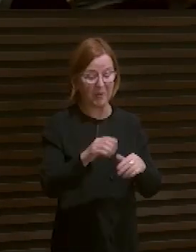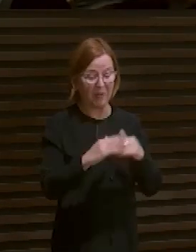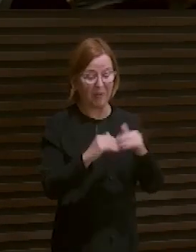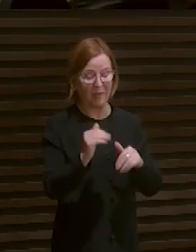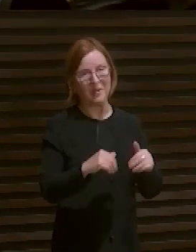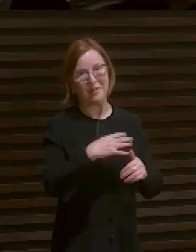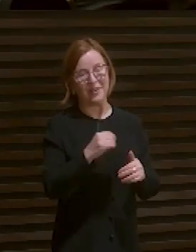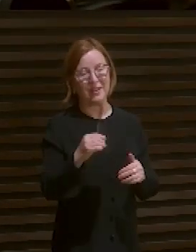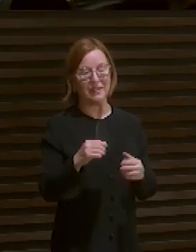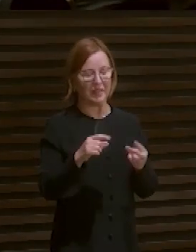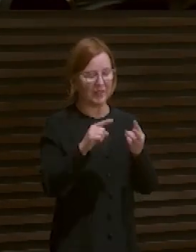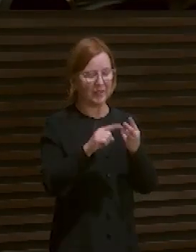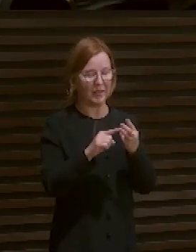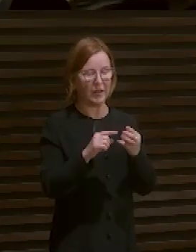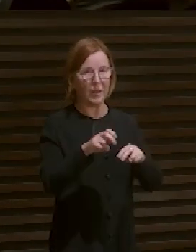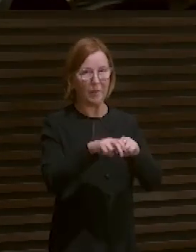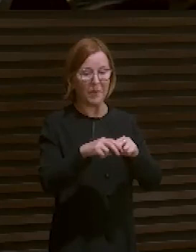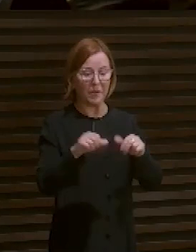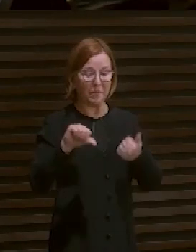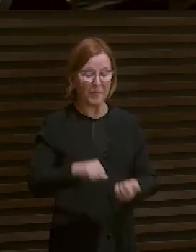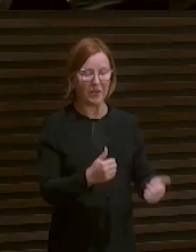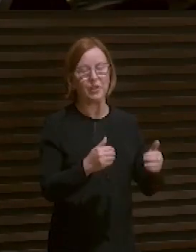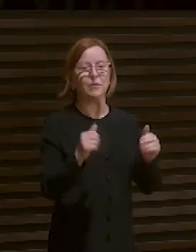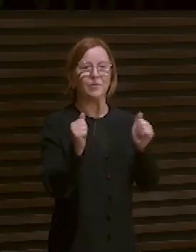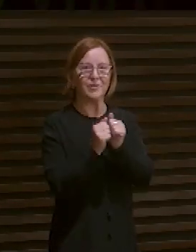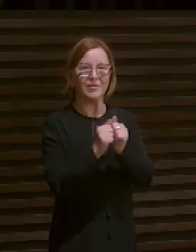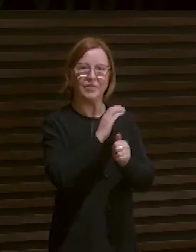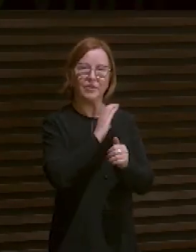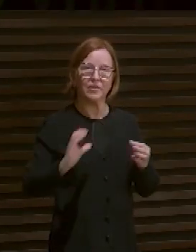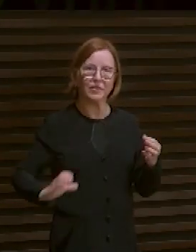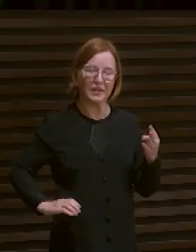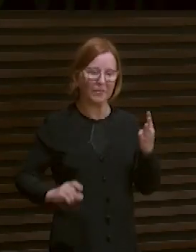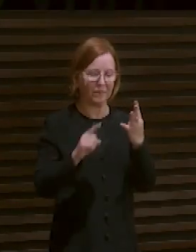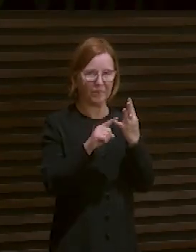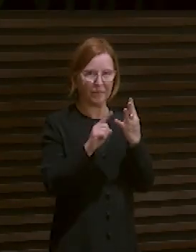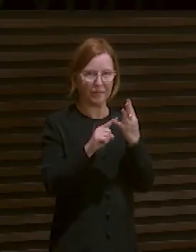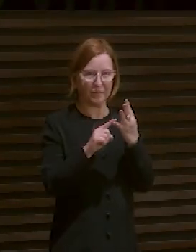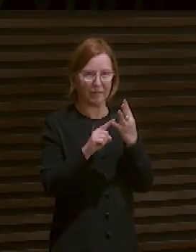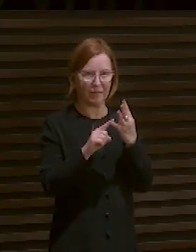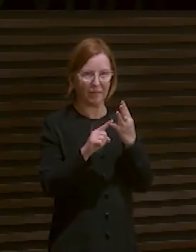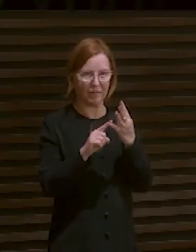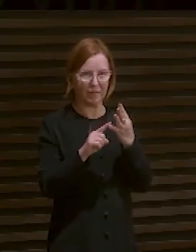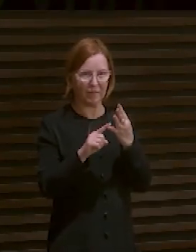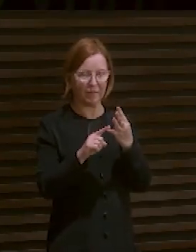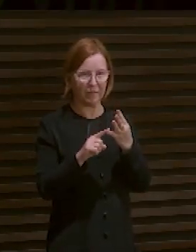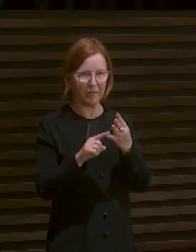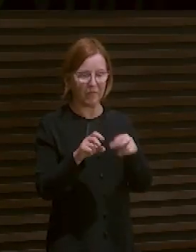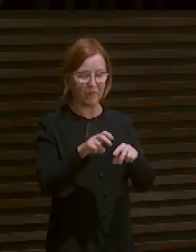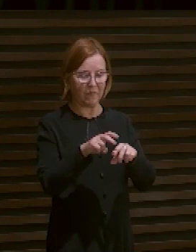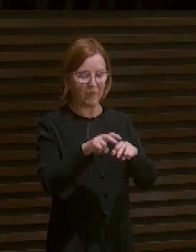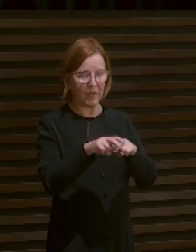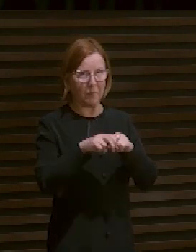batismo juntamente com Cristo, quarto pela habitação do Espírito